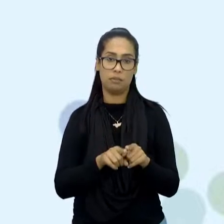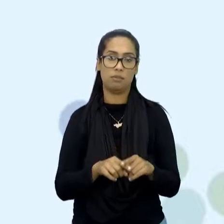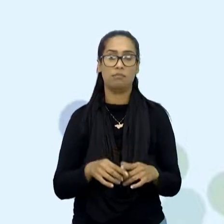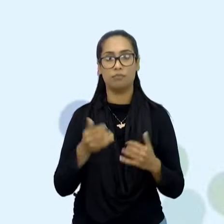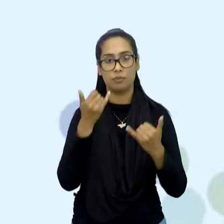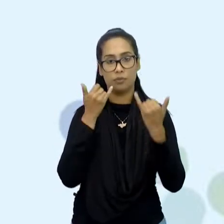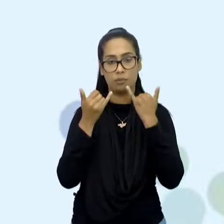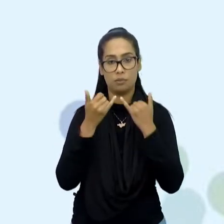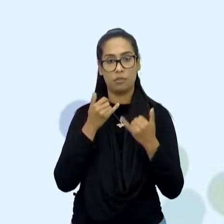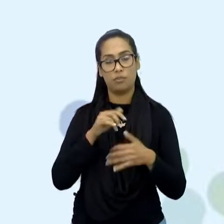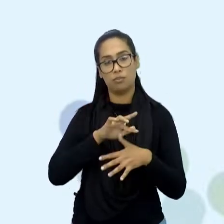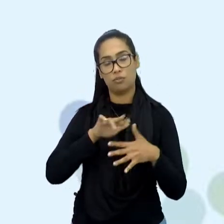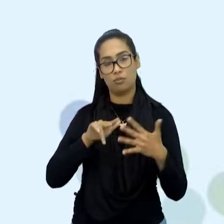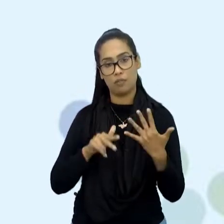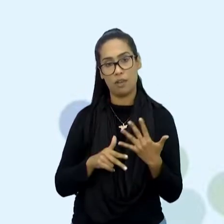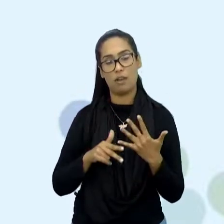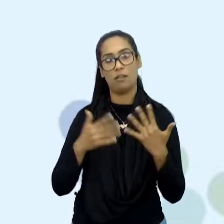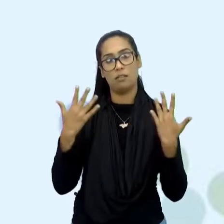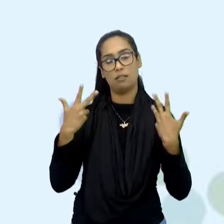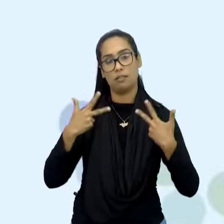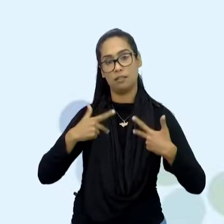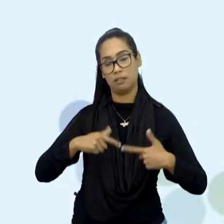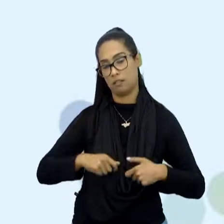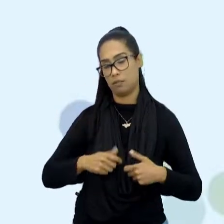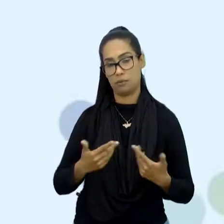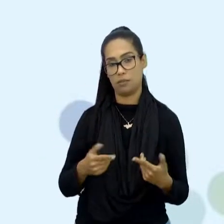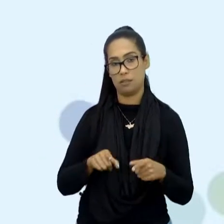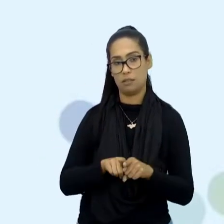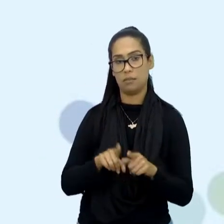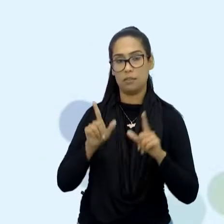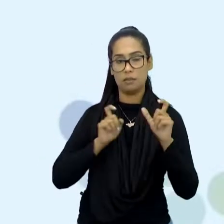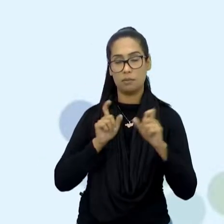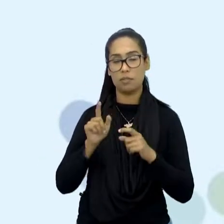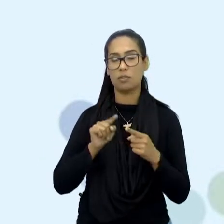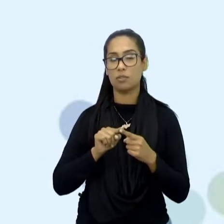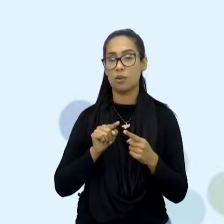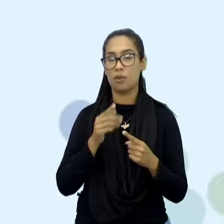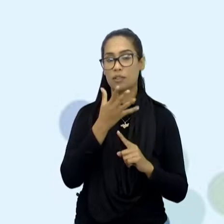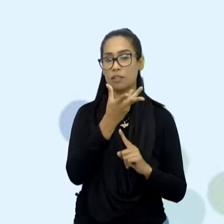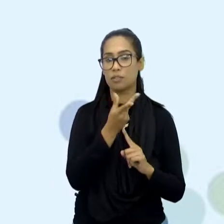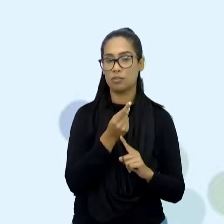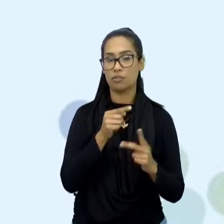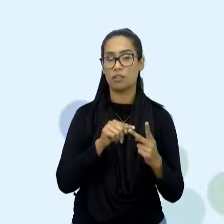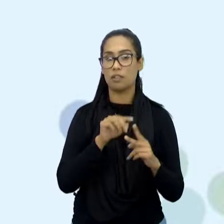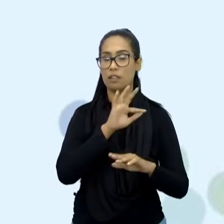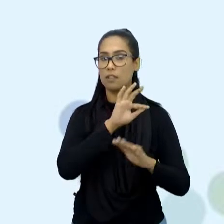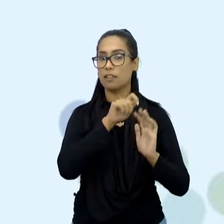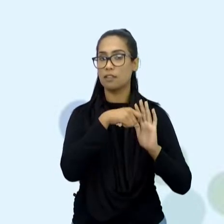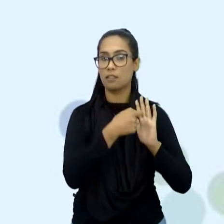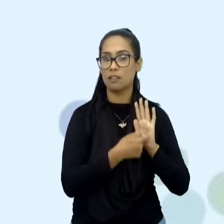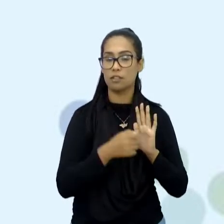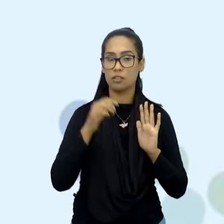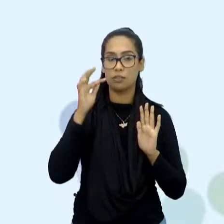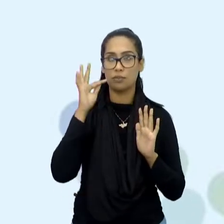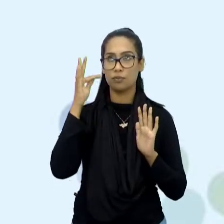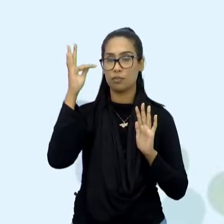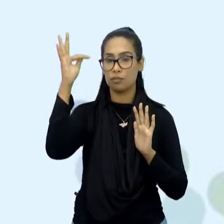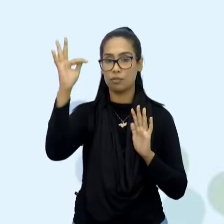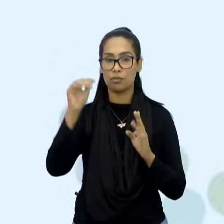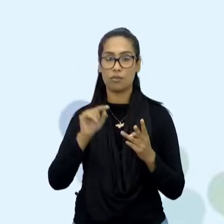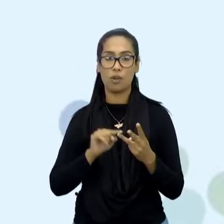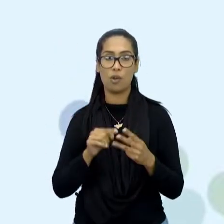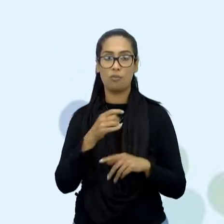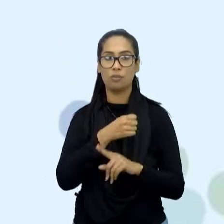diversas naturezas. Então, por exemplo, expressões artísticas, textos filosóficos e